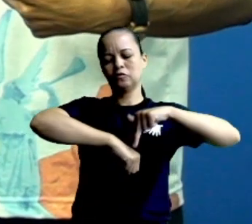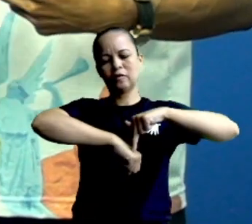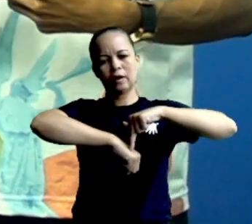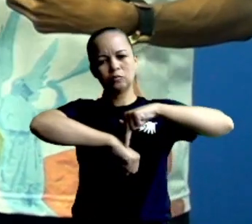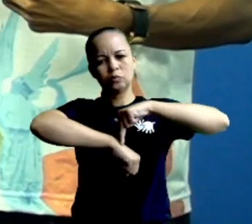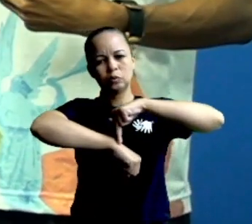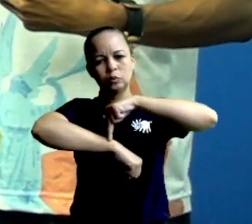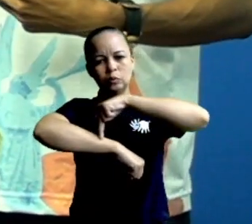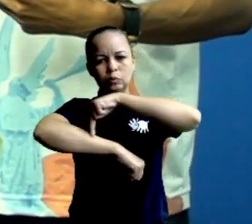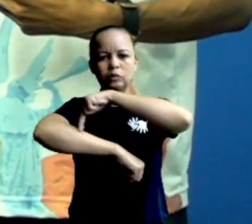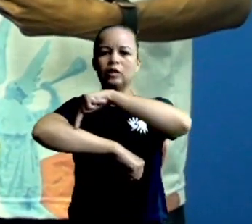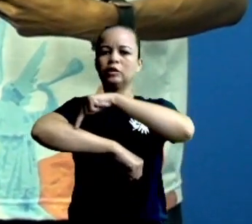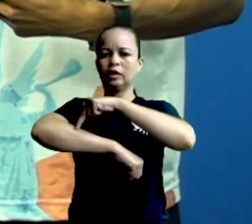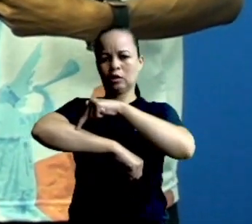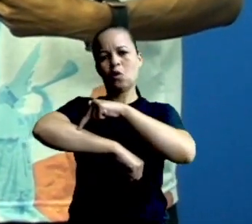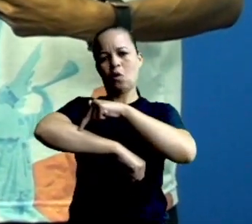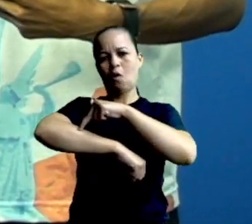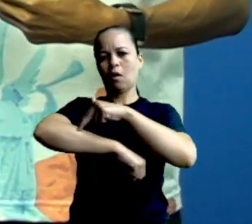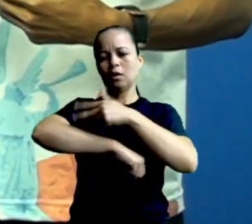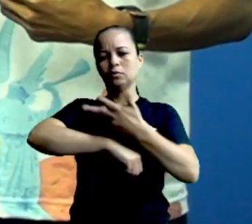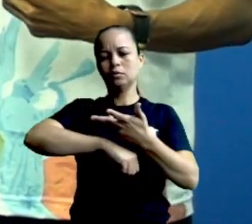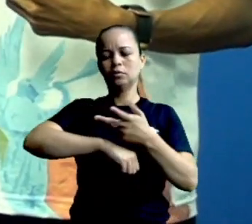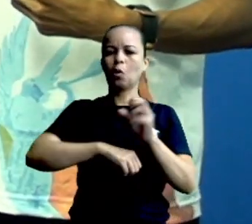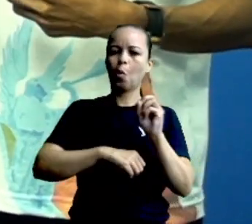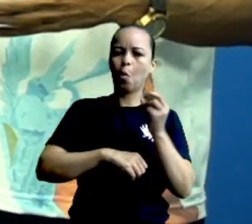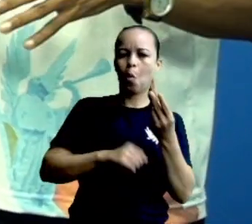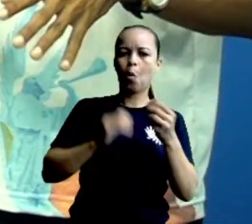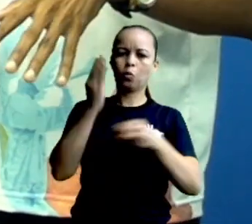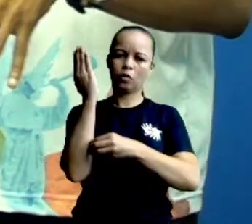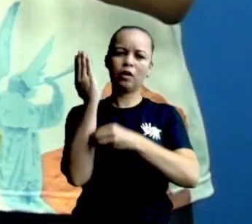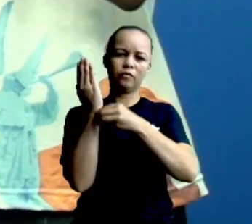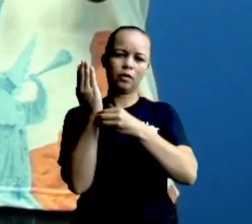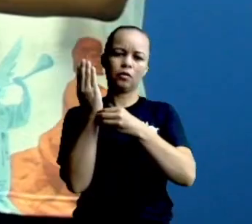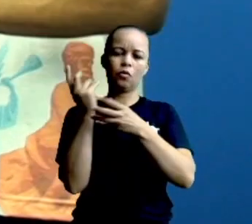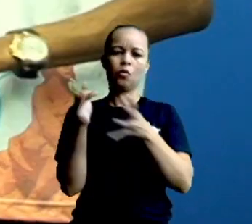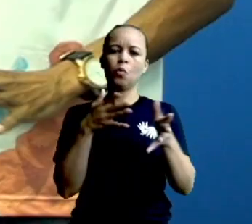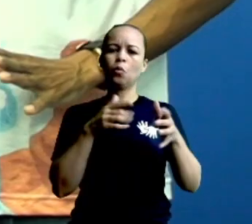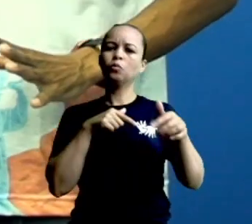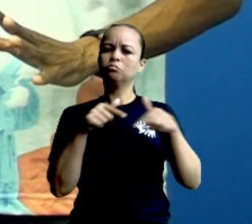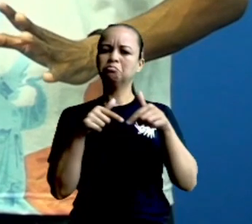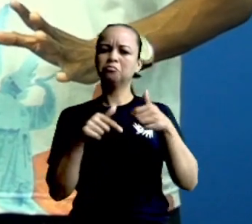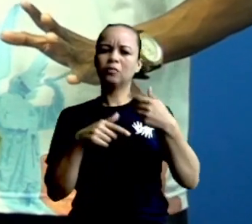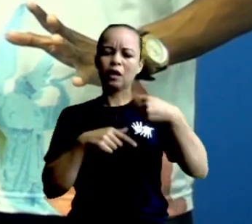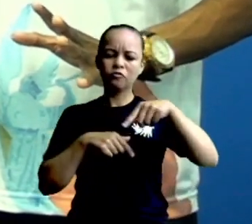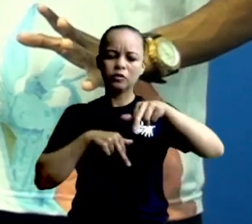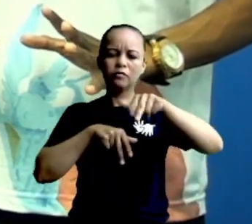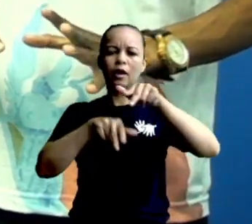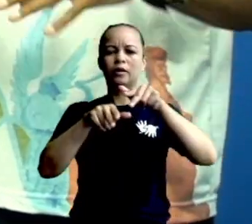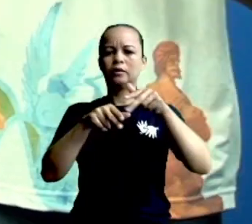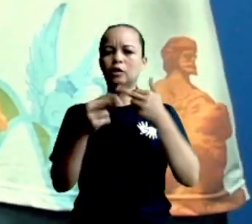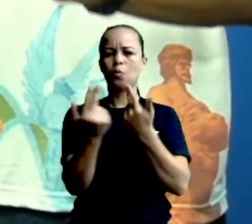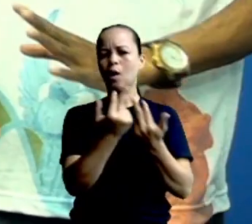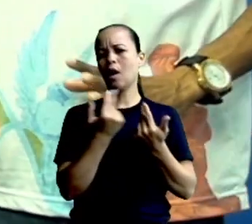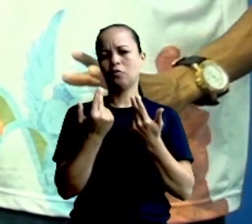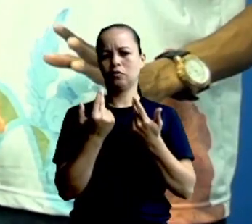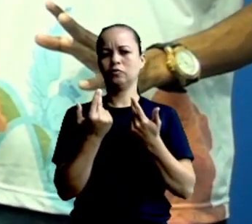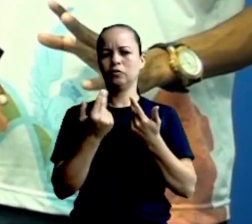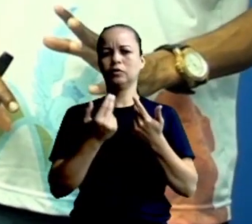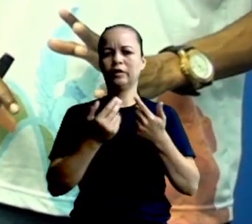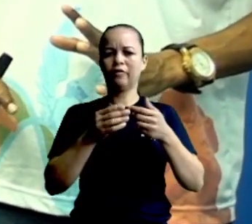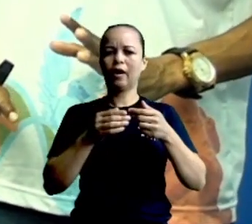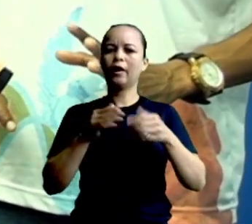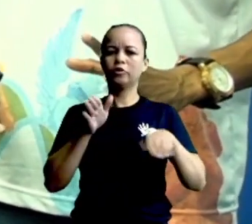você vai numa escada rolante ou no elevador, o trabalho você vai realizar de qualquer jeito. Tá? Você vai chegar no primeiro